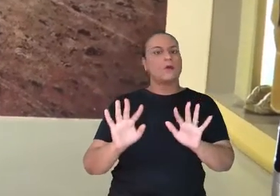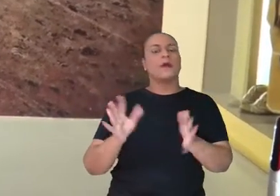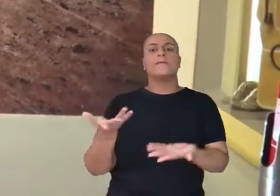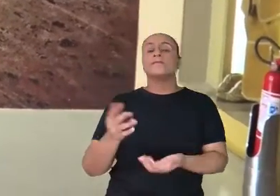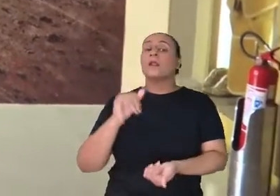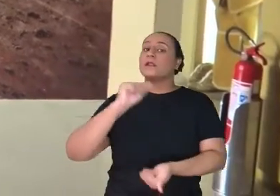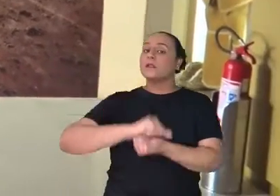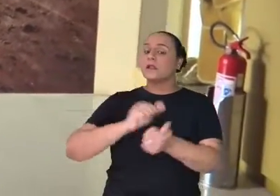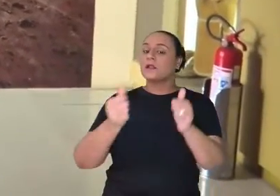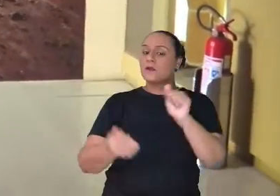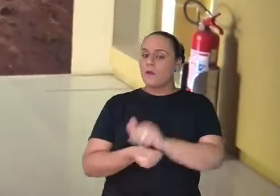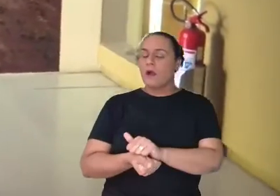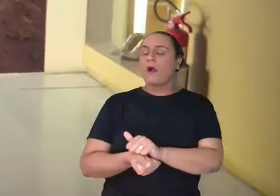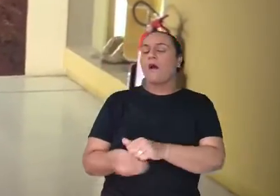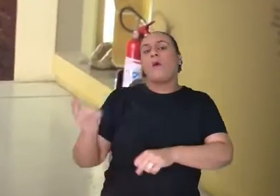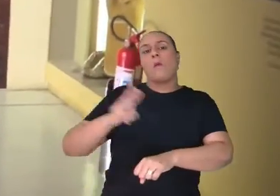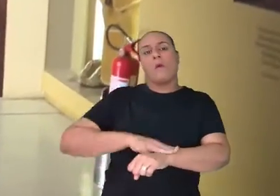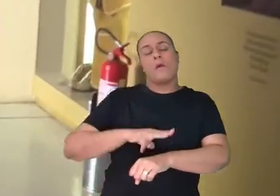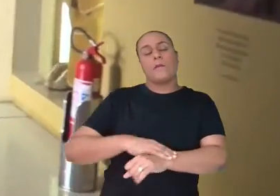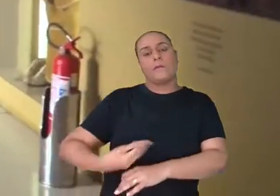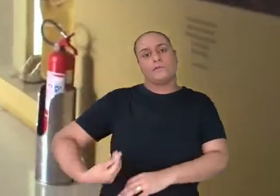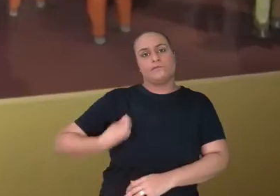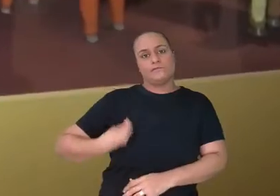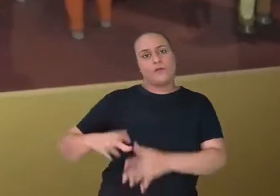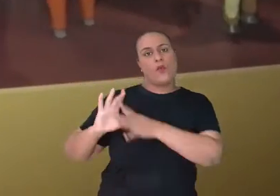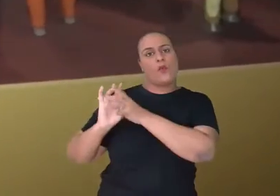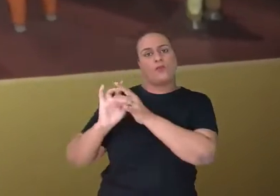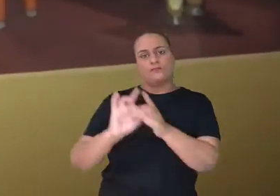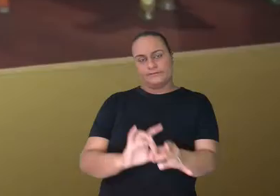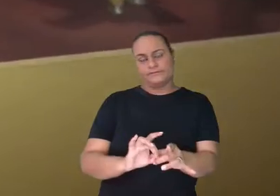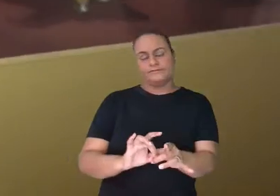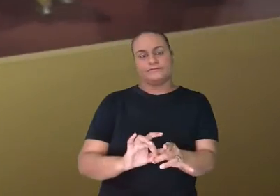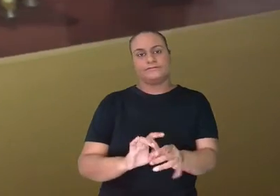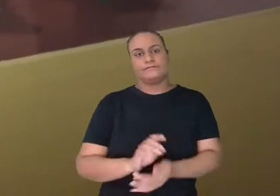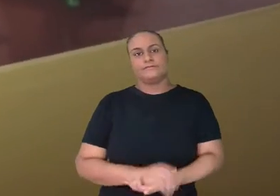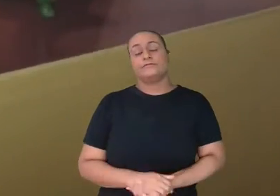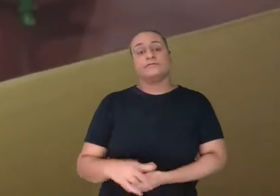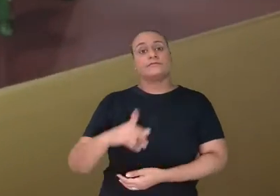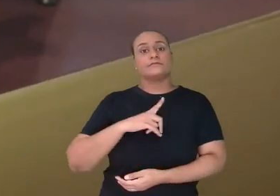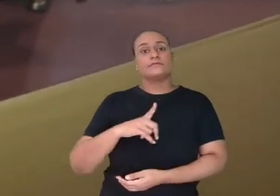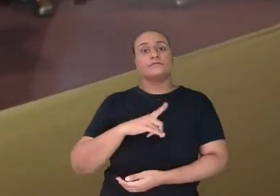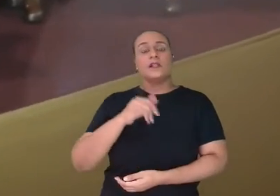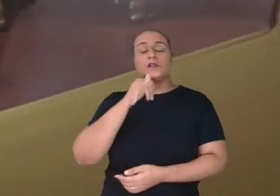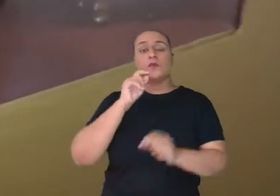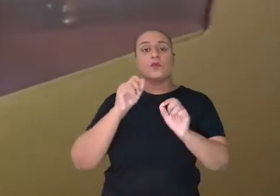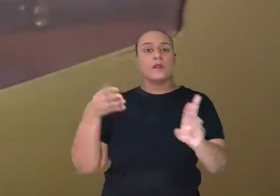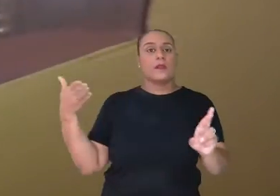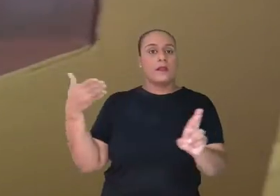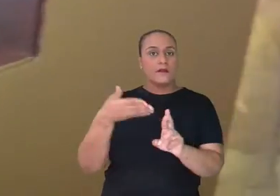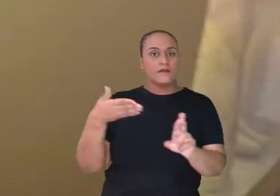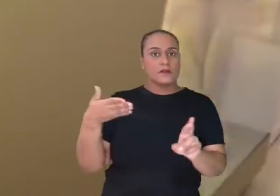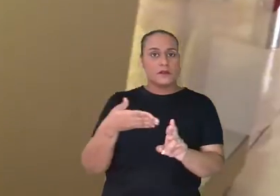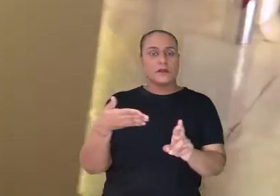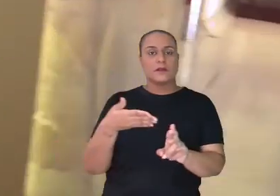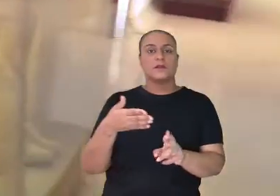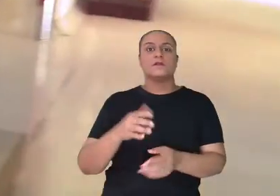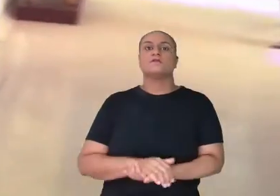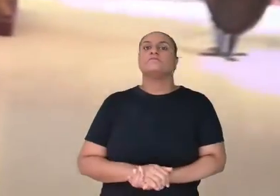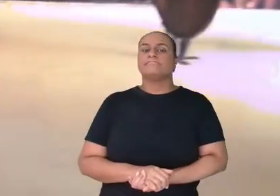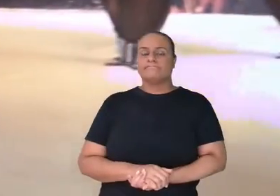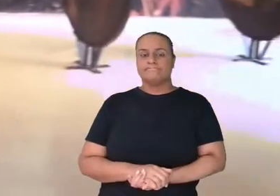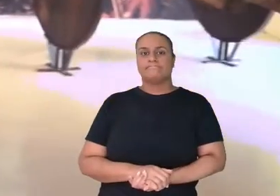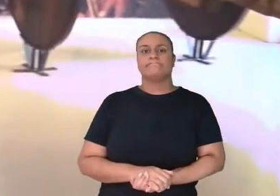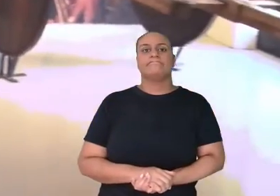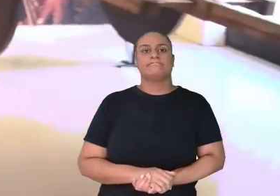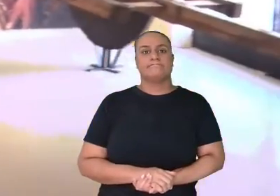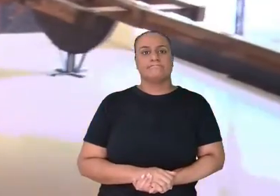que corresponde melhor ao seu contexto. Então aqui a gente tem, por exemplo, a referência à Missa do Vaqueiro, que é